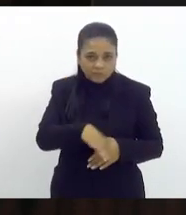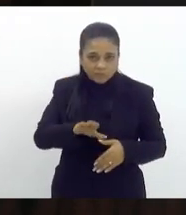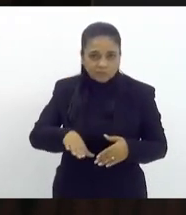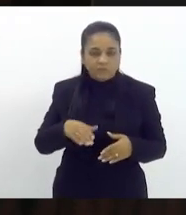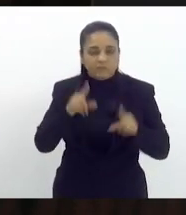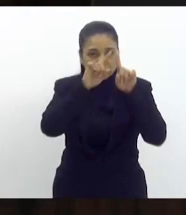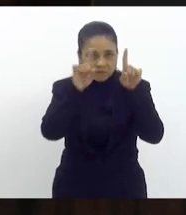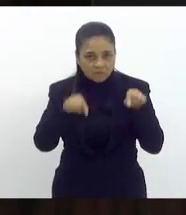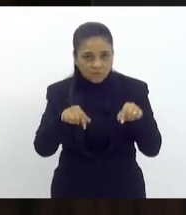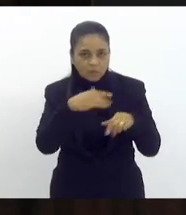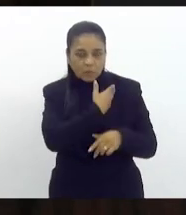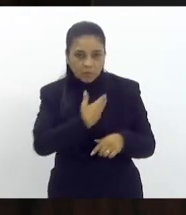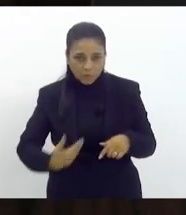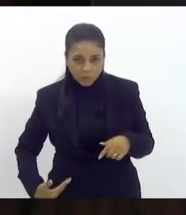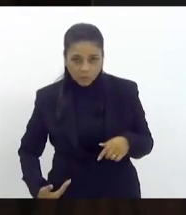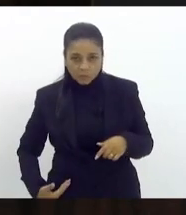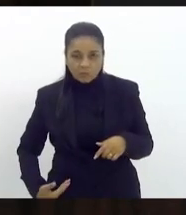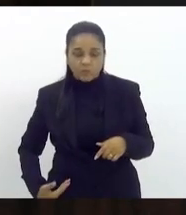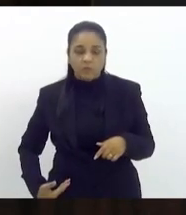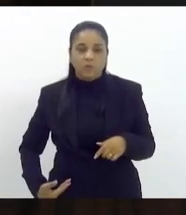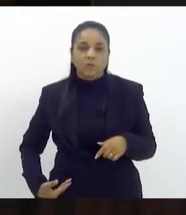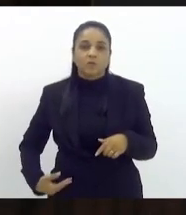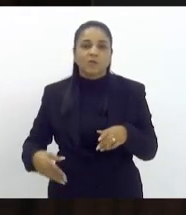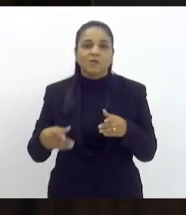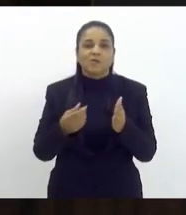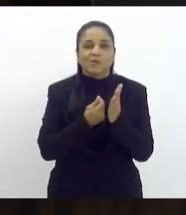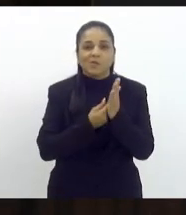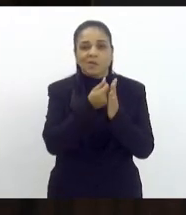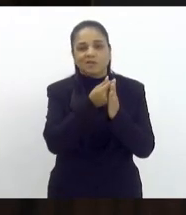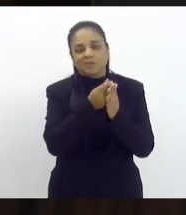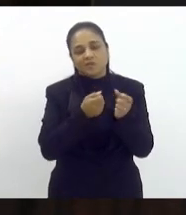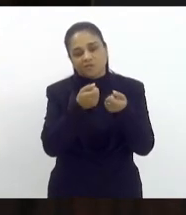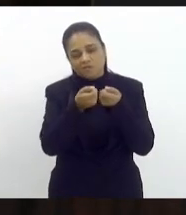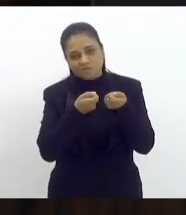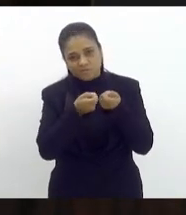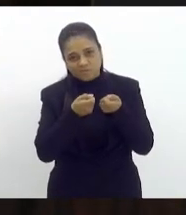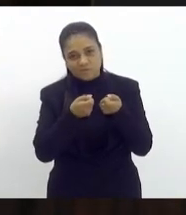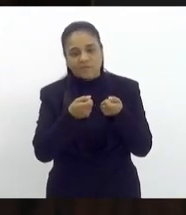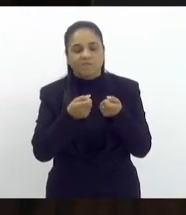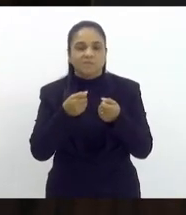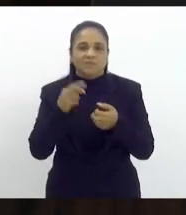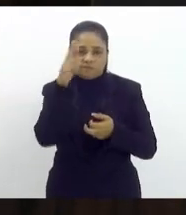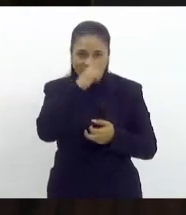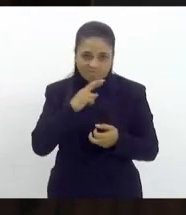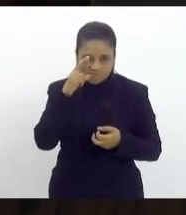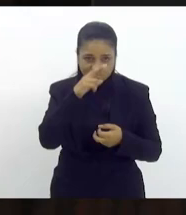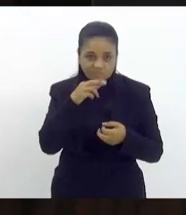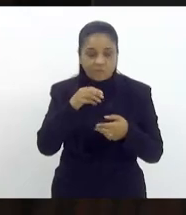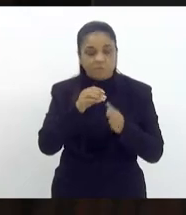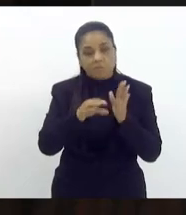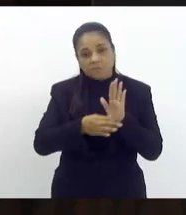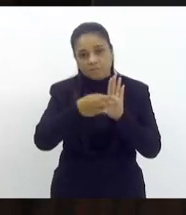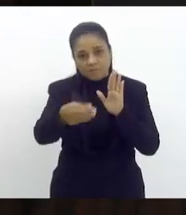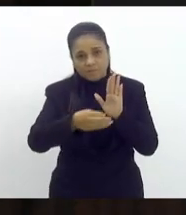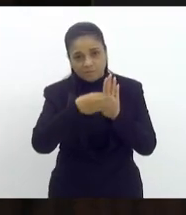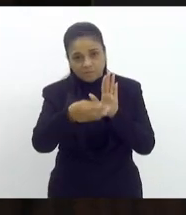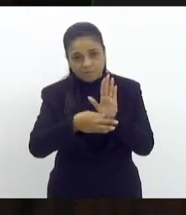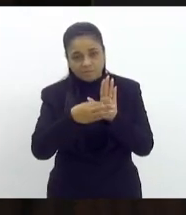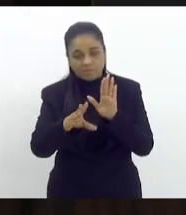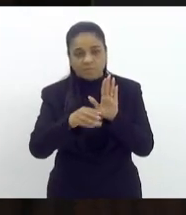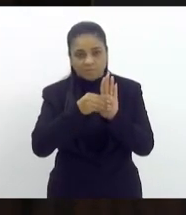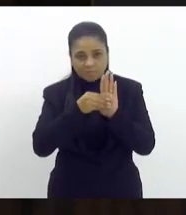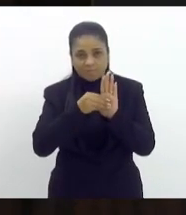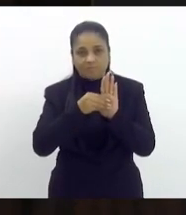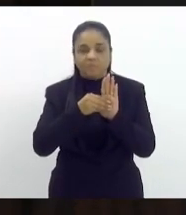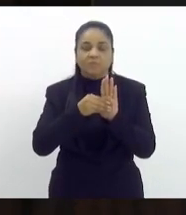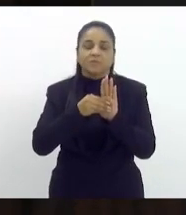Público servidores públicos e orçamento Finanças fiscalização financeira e controle para emitir parecer pela comissão de construção Justiça